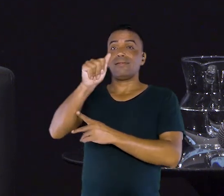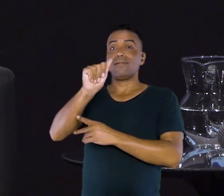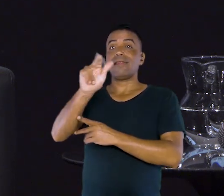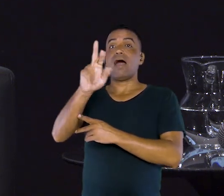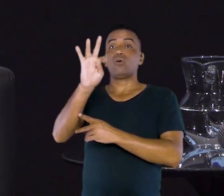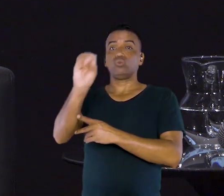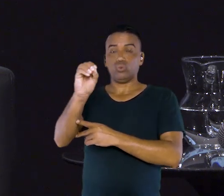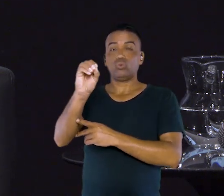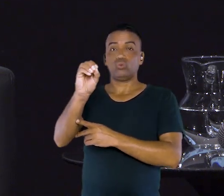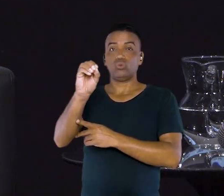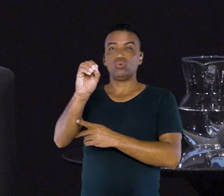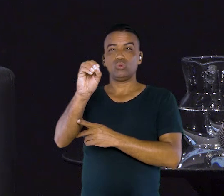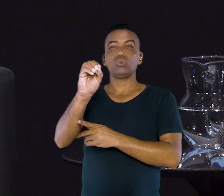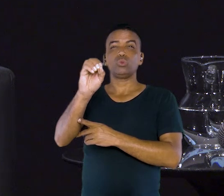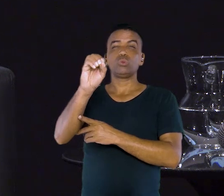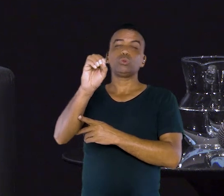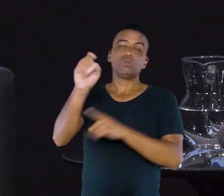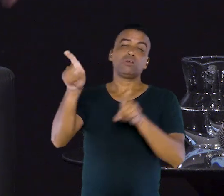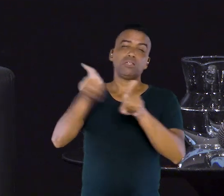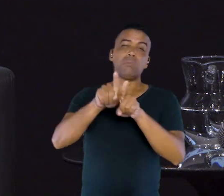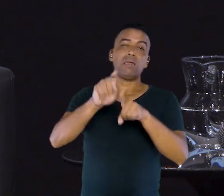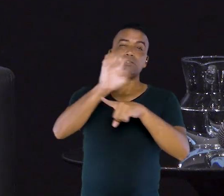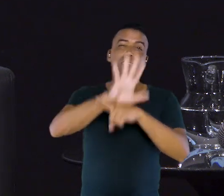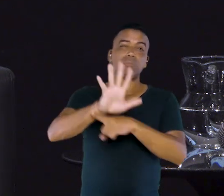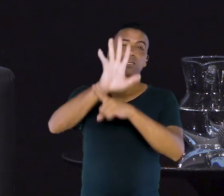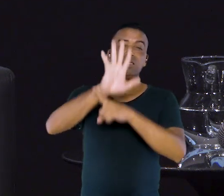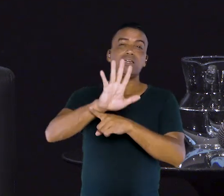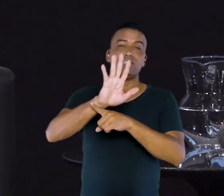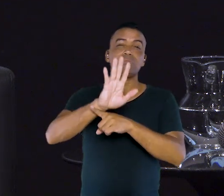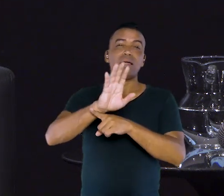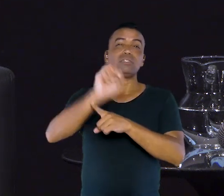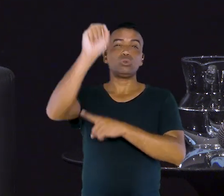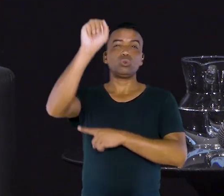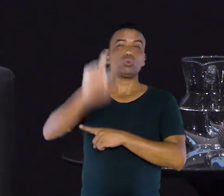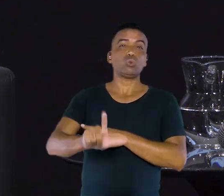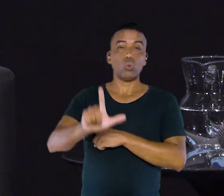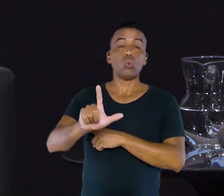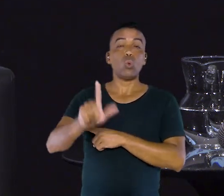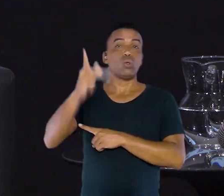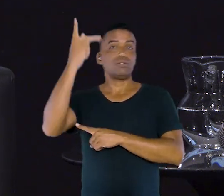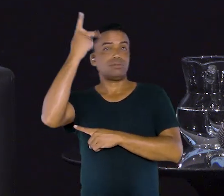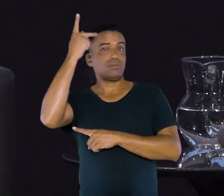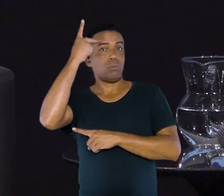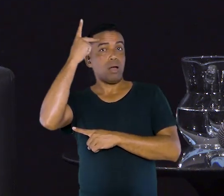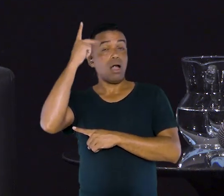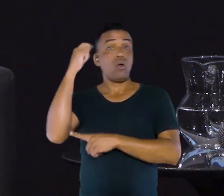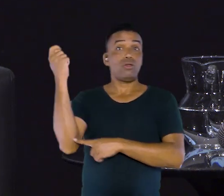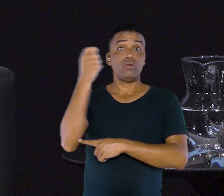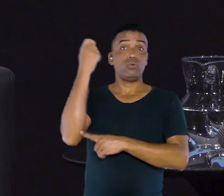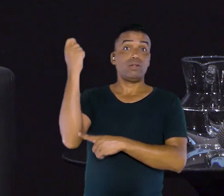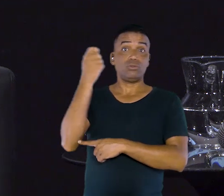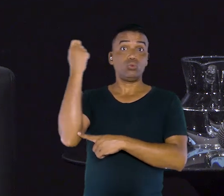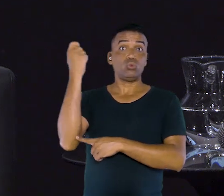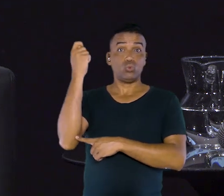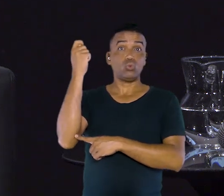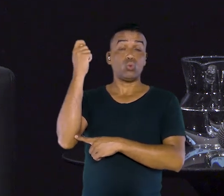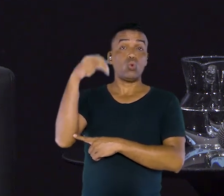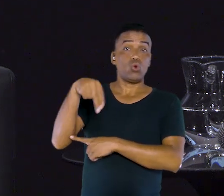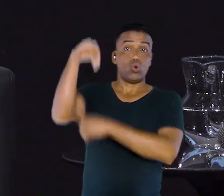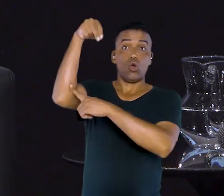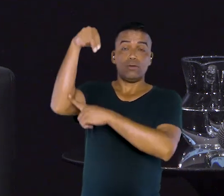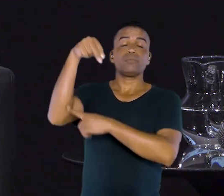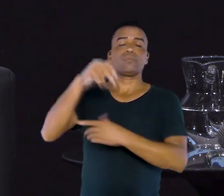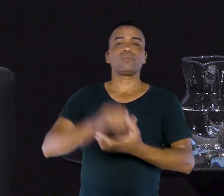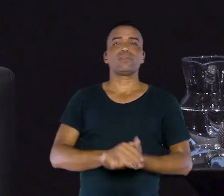aparecem, e partes de Minas Gerais também, mas elas são muito comuns em Santa Catarina, Paraná, sul de São Paulo e norte do Rio Grande do Sul. Os